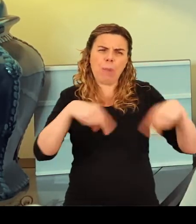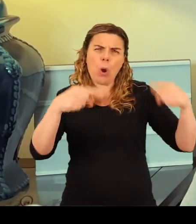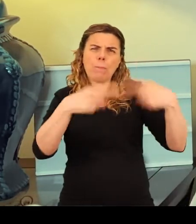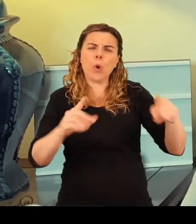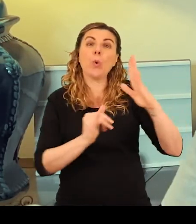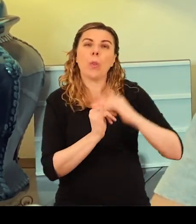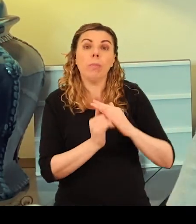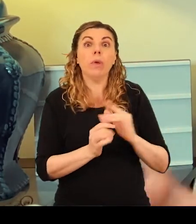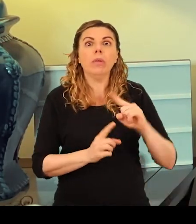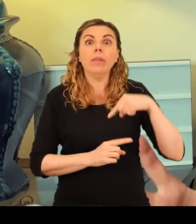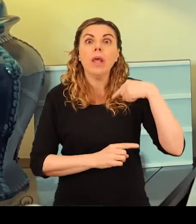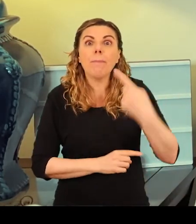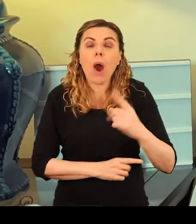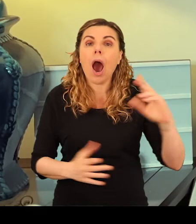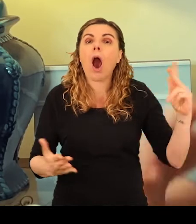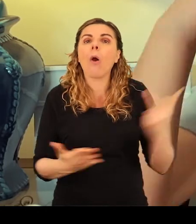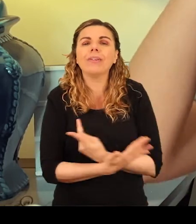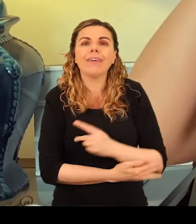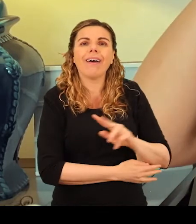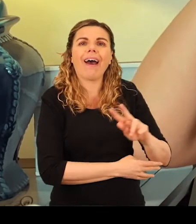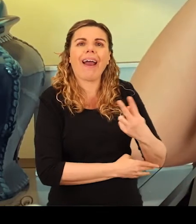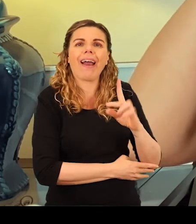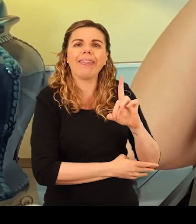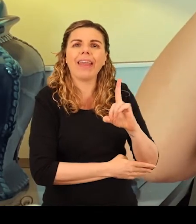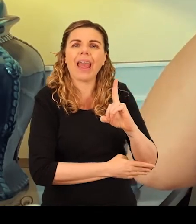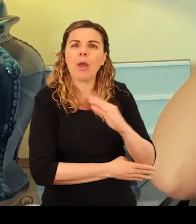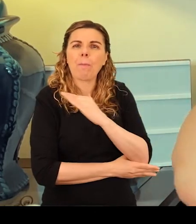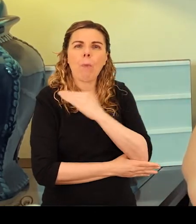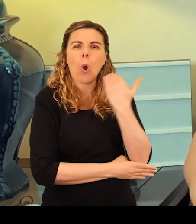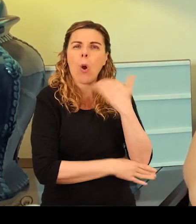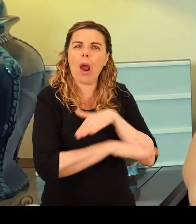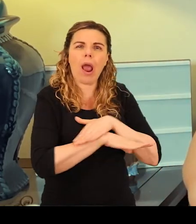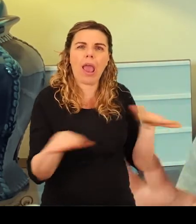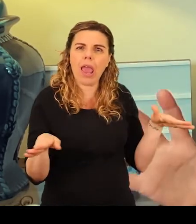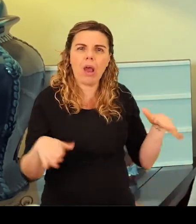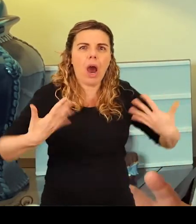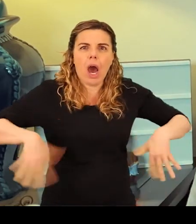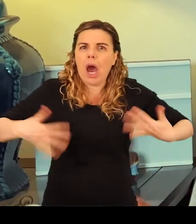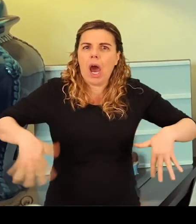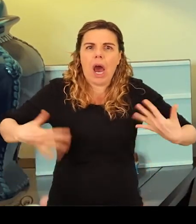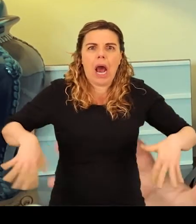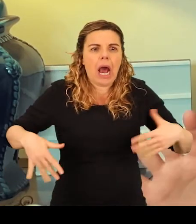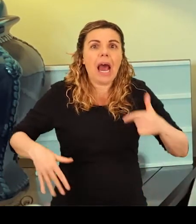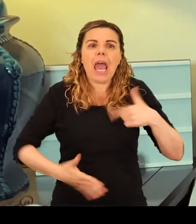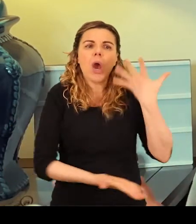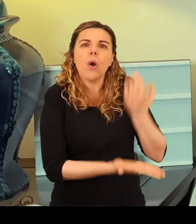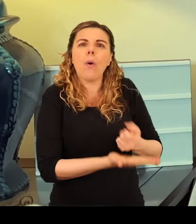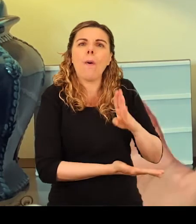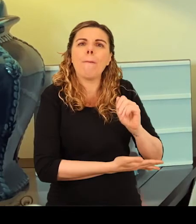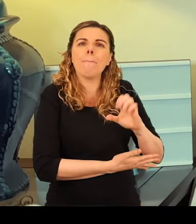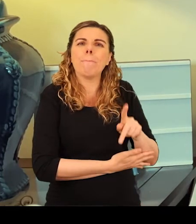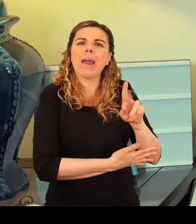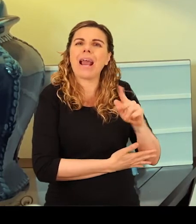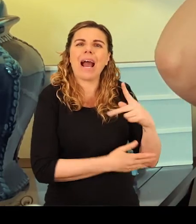lançar os videolibras. De repente, meu HD para de funcionar. Leva a mão ao rosto e fecha desespero, os olhos. Porque eu não